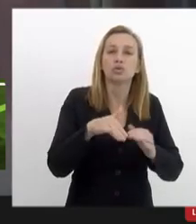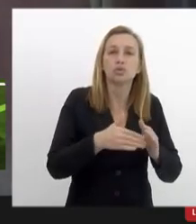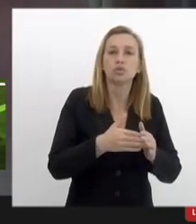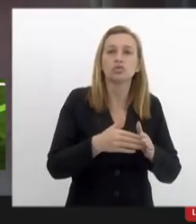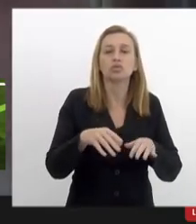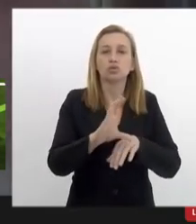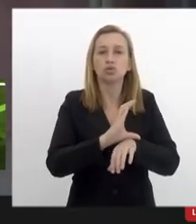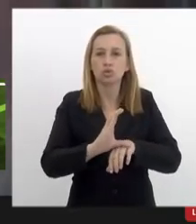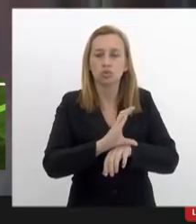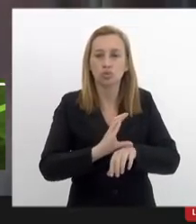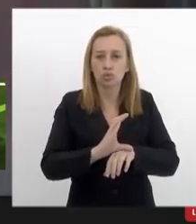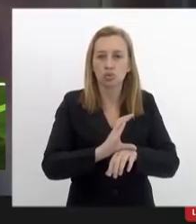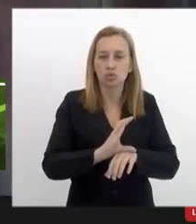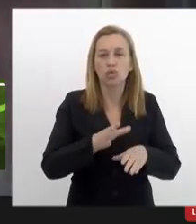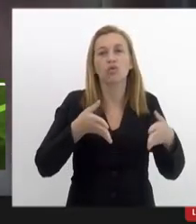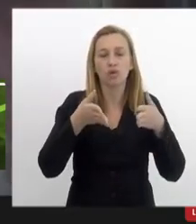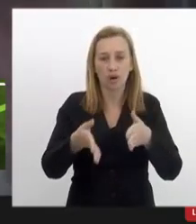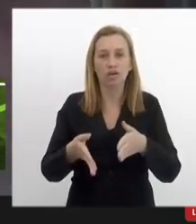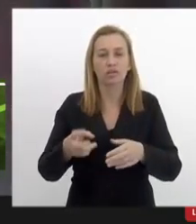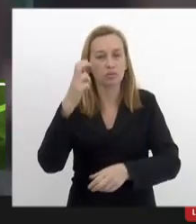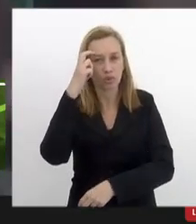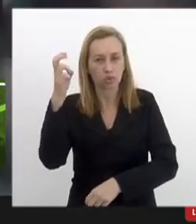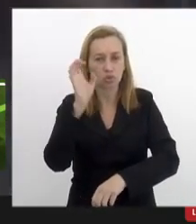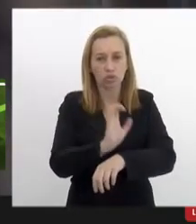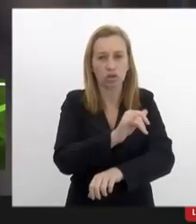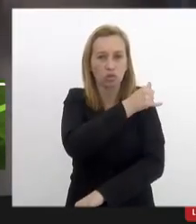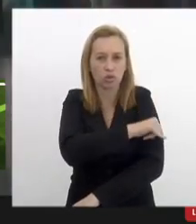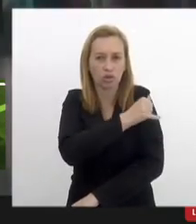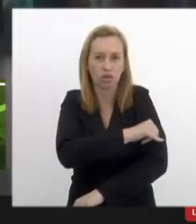para a cultura no Estado do Rio de Janeiro,